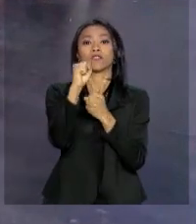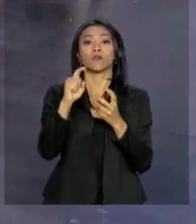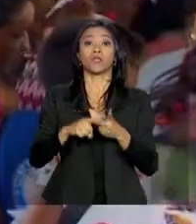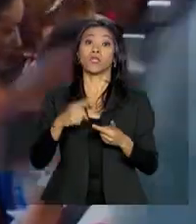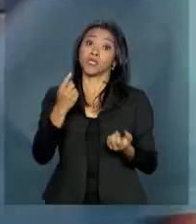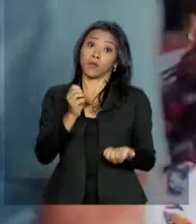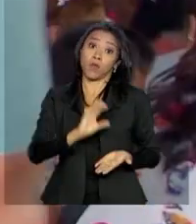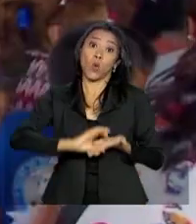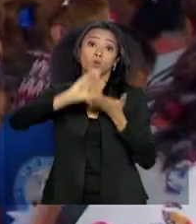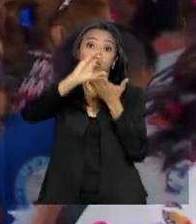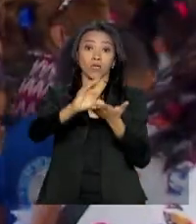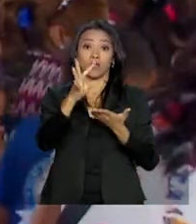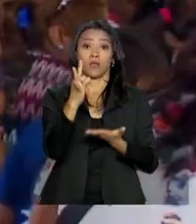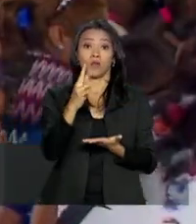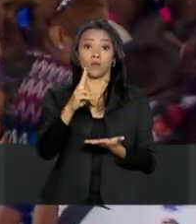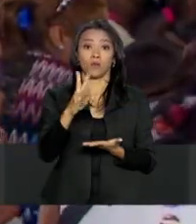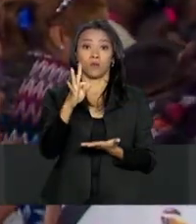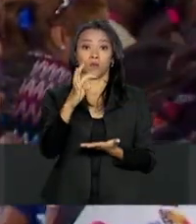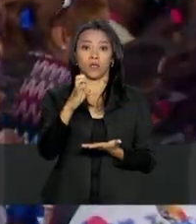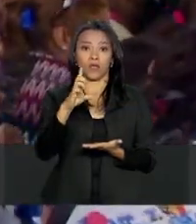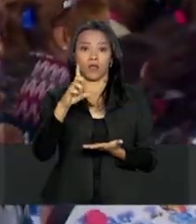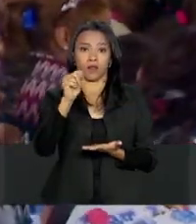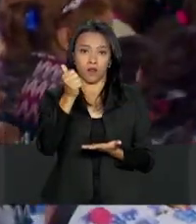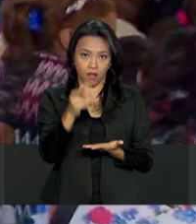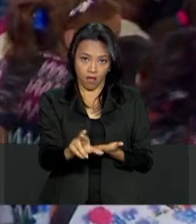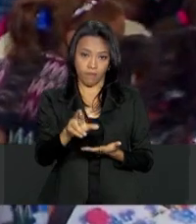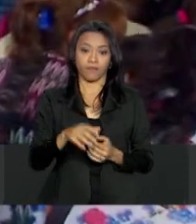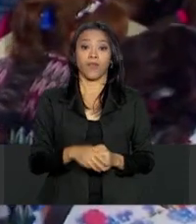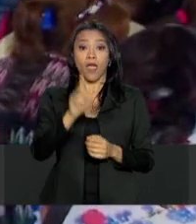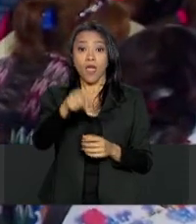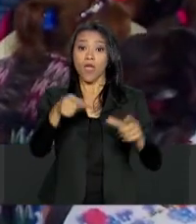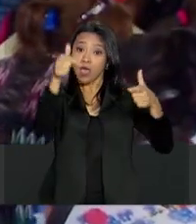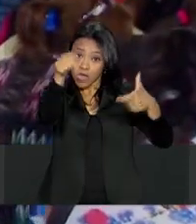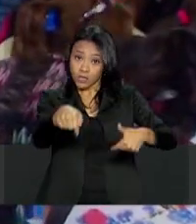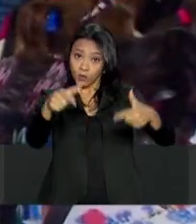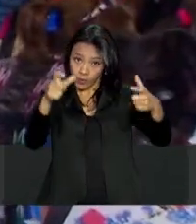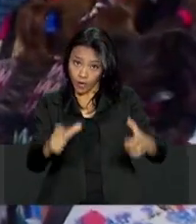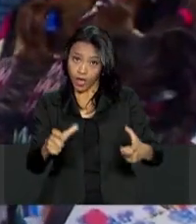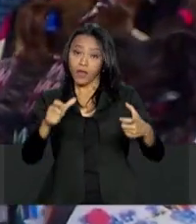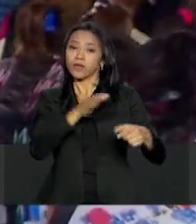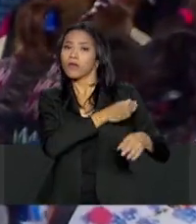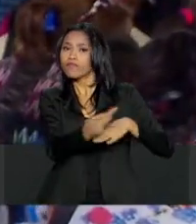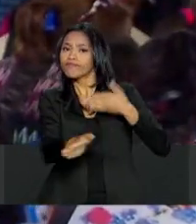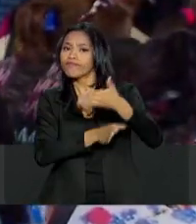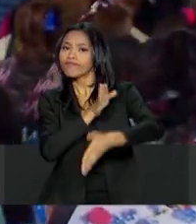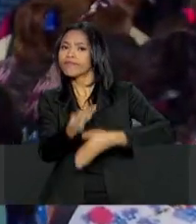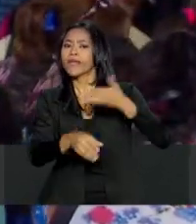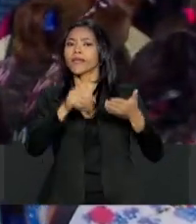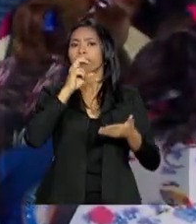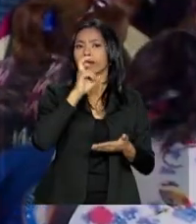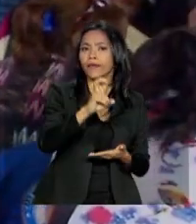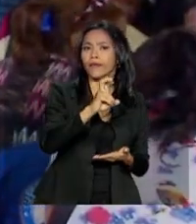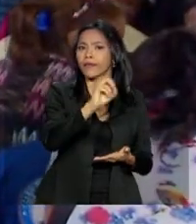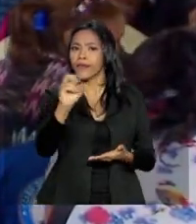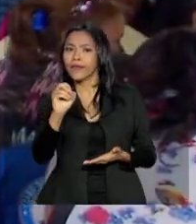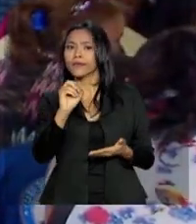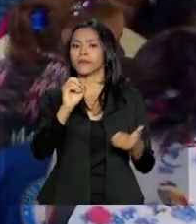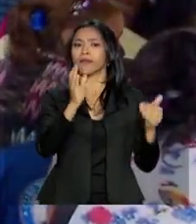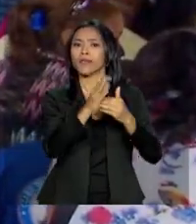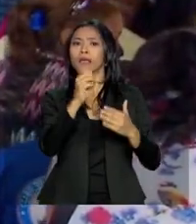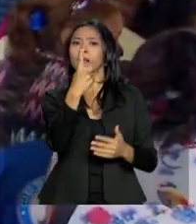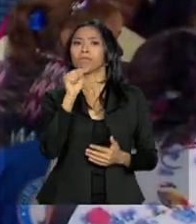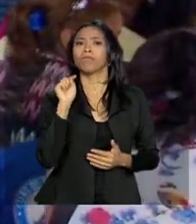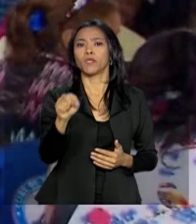tutelar é por este posto da polícia federal que passam em média por dia entre 500 e mil migrantes